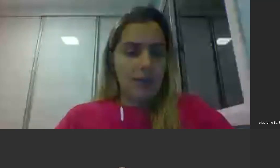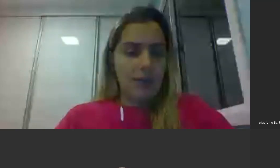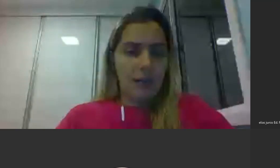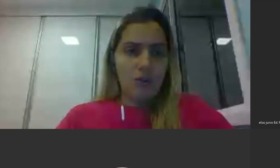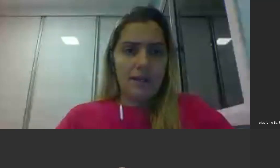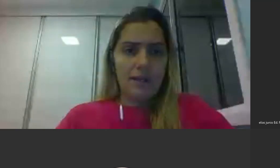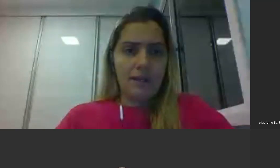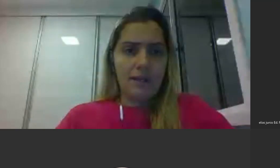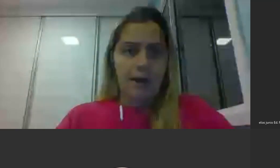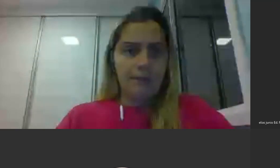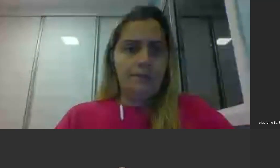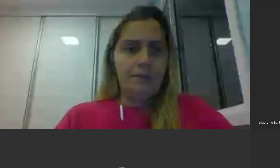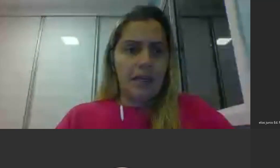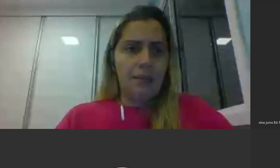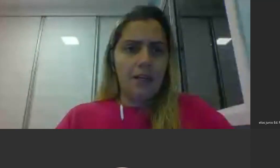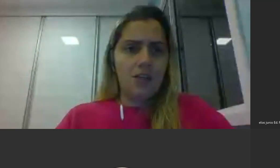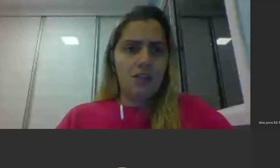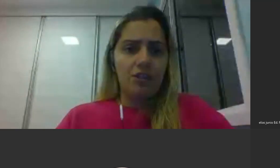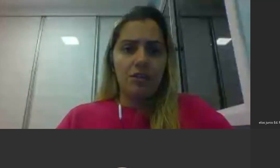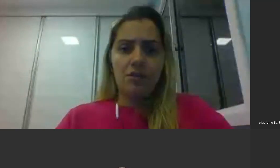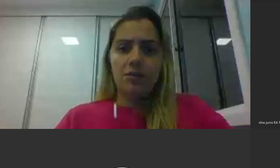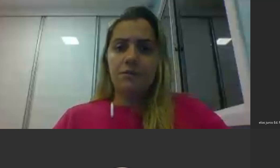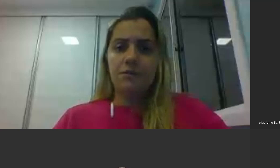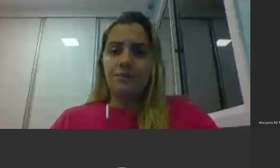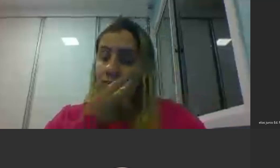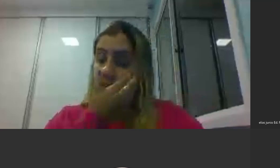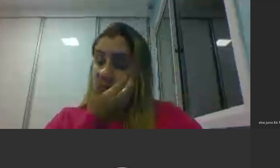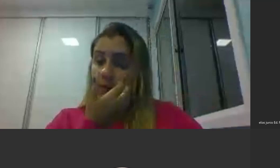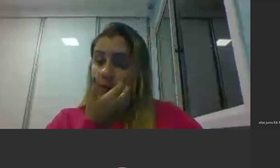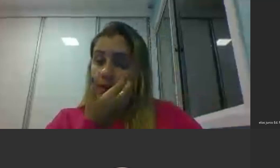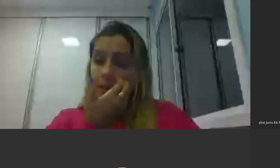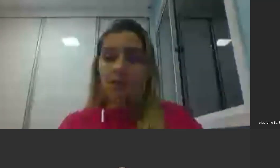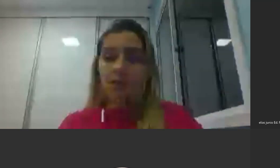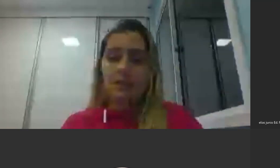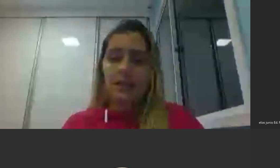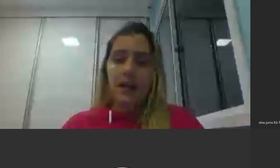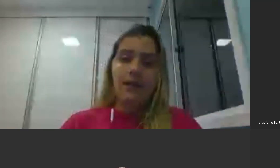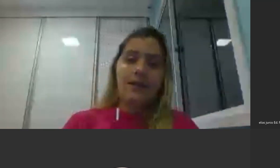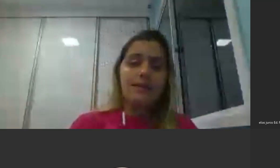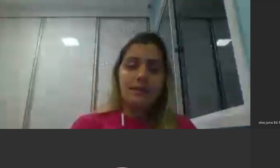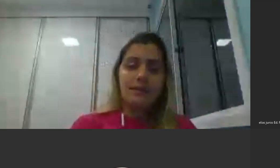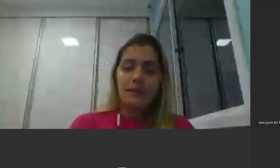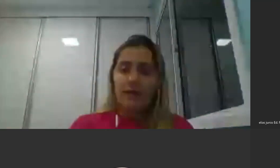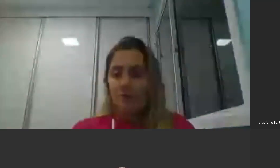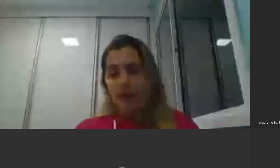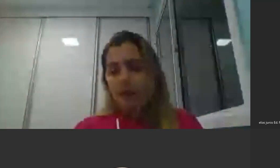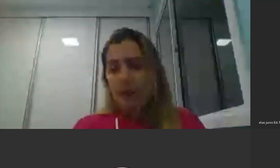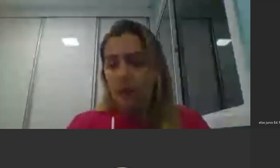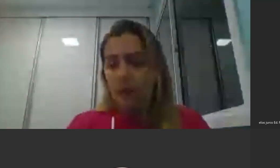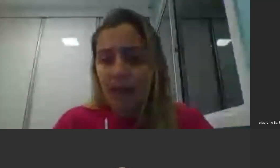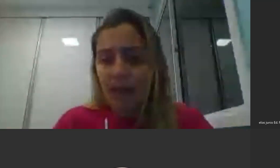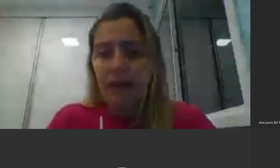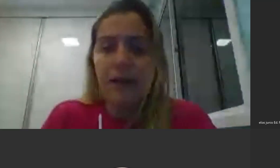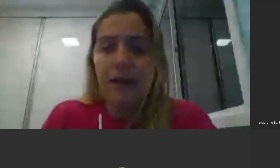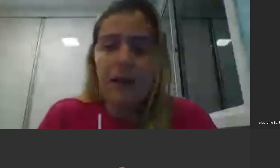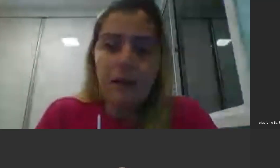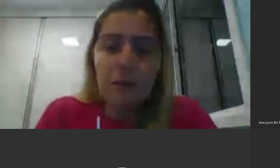A coordenação acabou de passar aqui para a gente isso. Então, a gente vai ter que aguardar essa semana. Eu ia